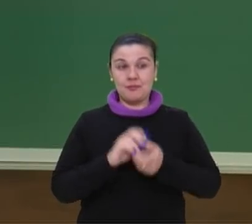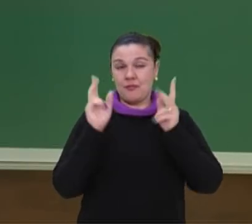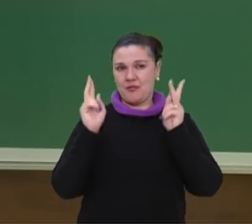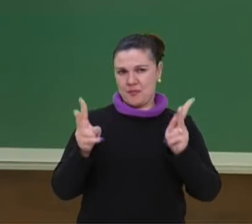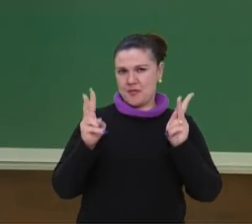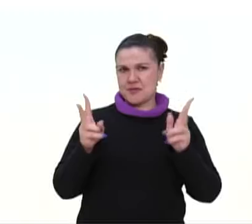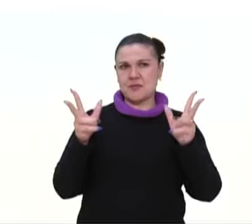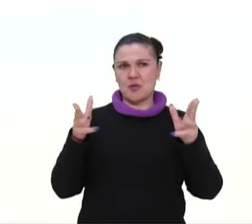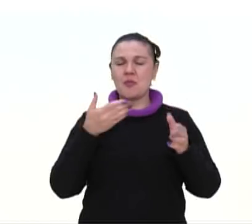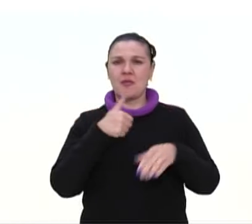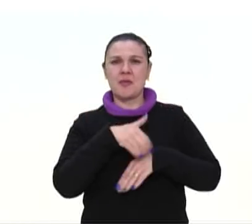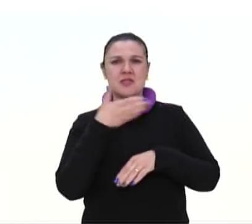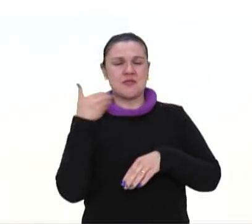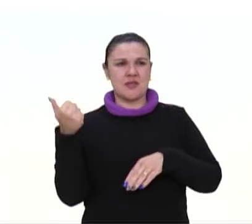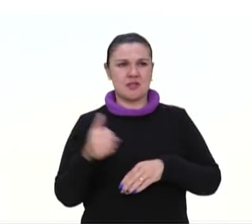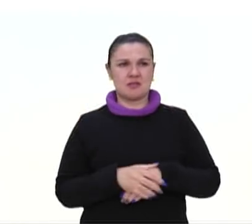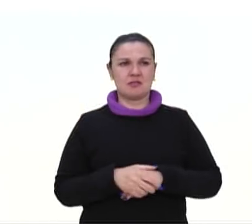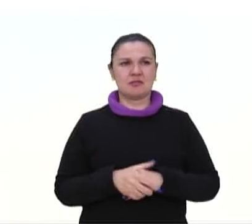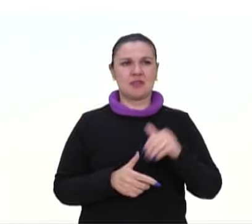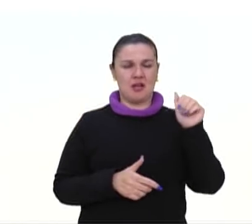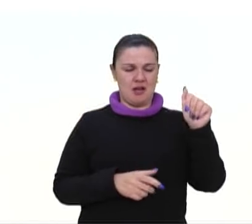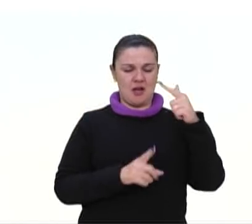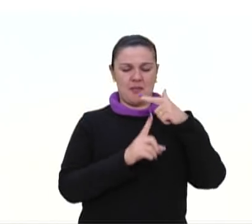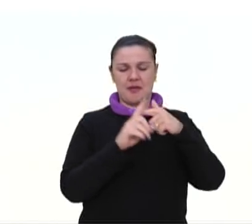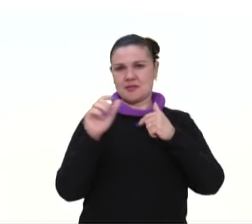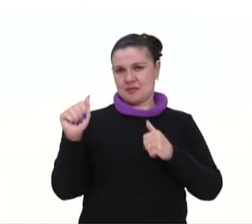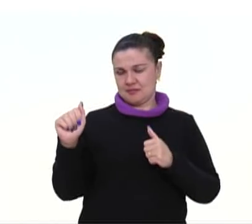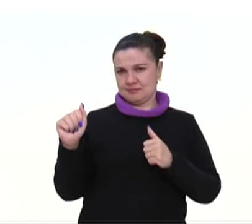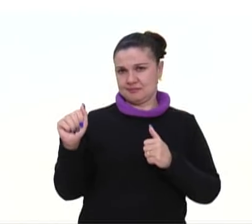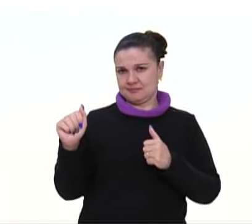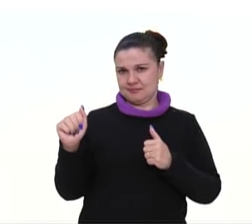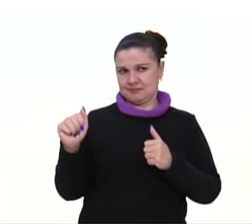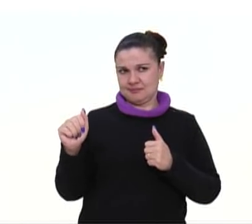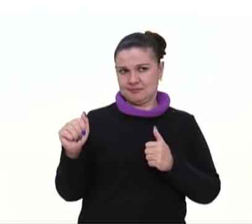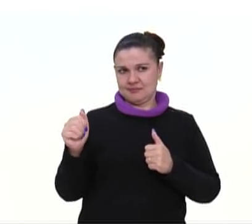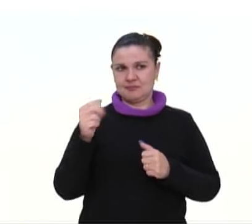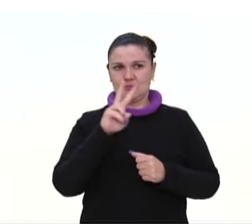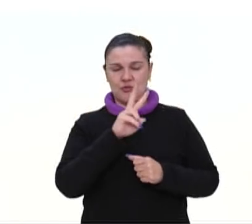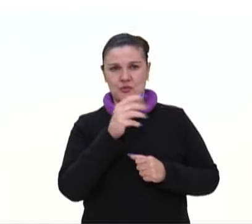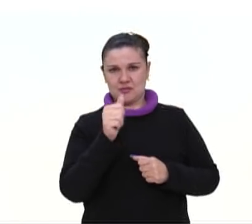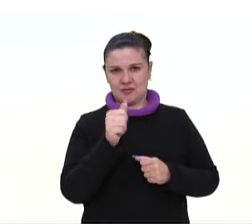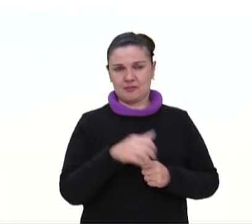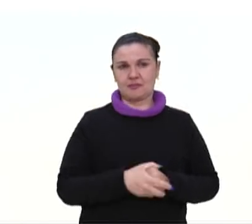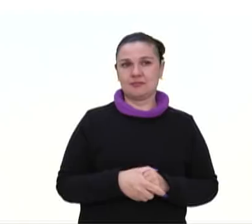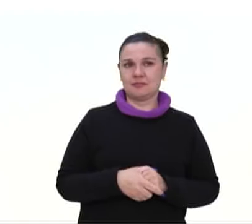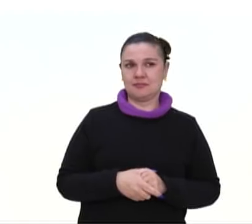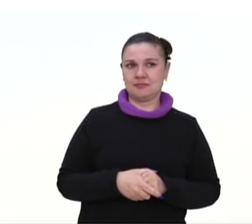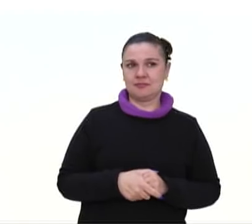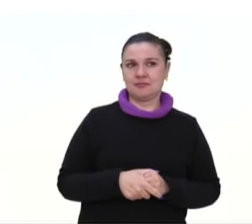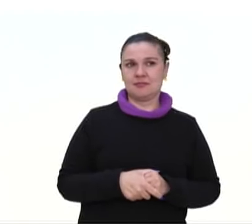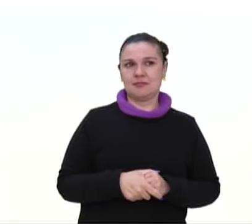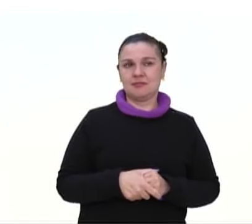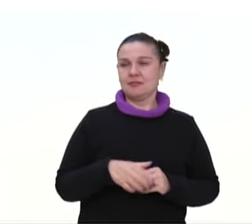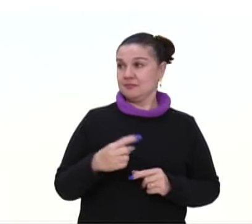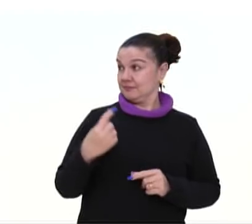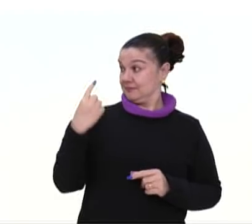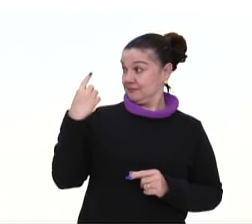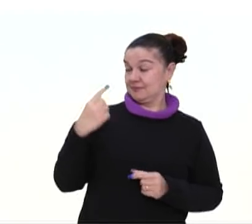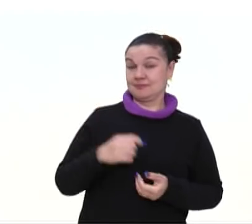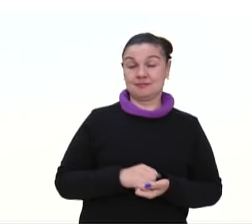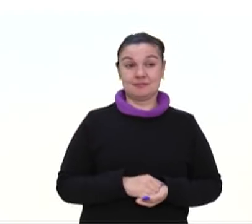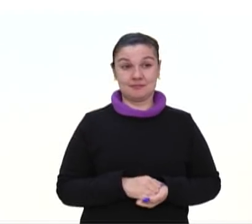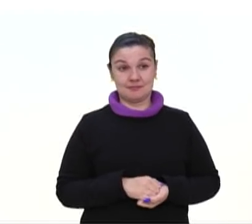letra? Então, A, mesma incógnita, né? A mais A é 2A. 2A igual a